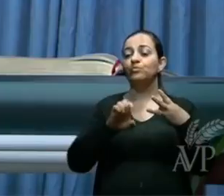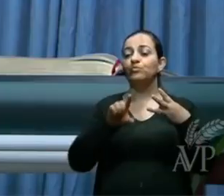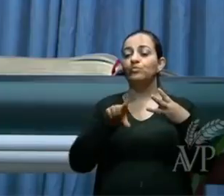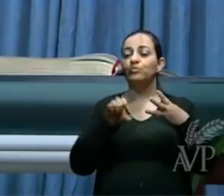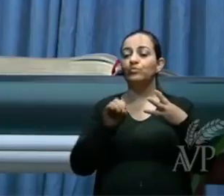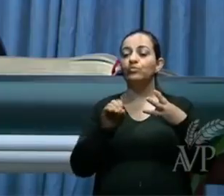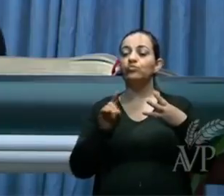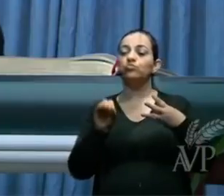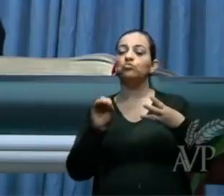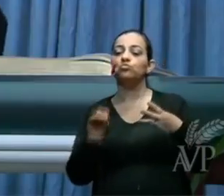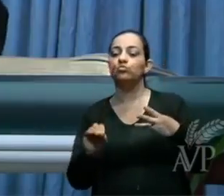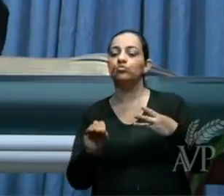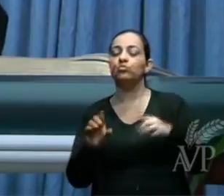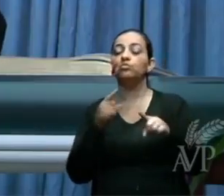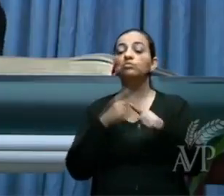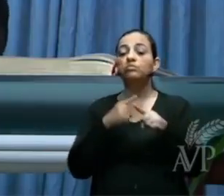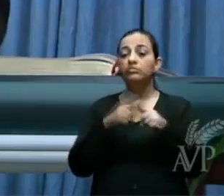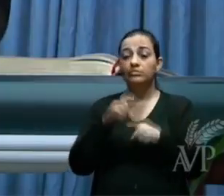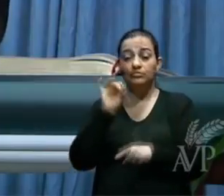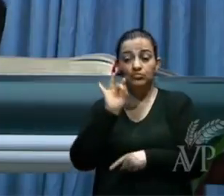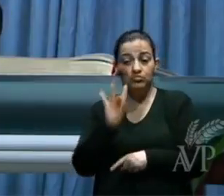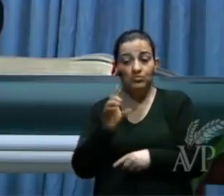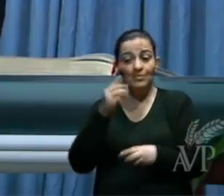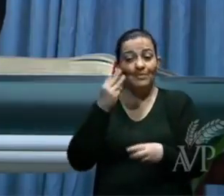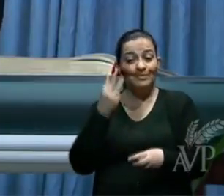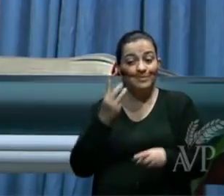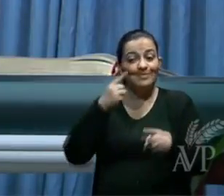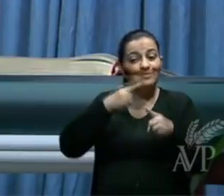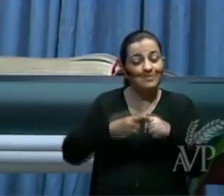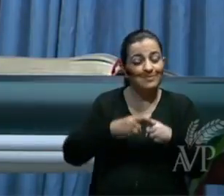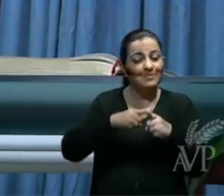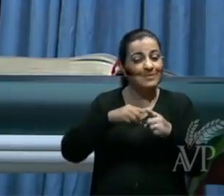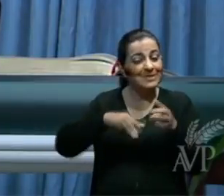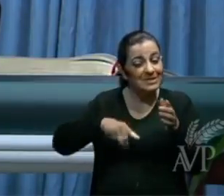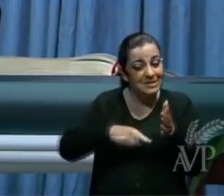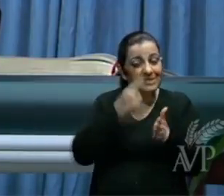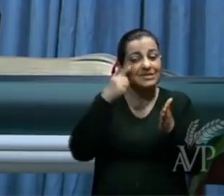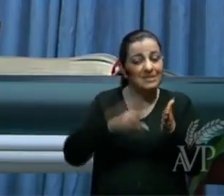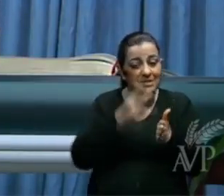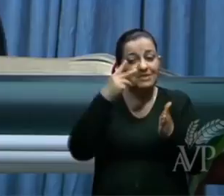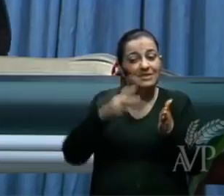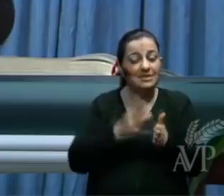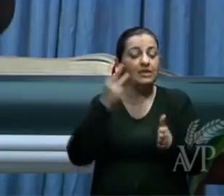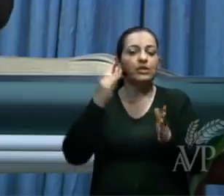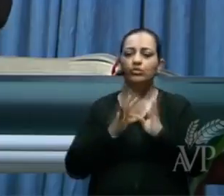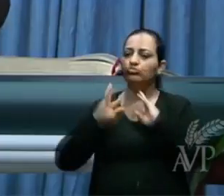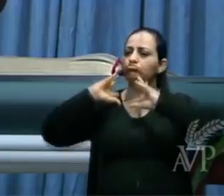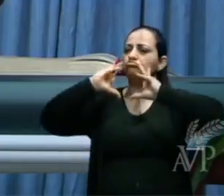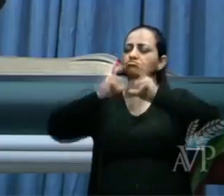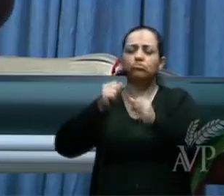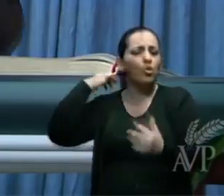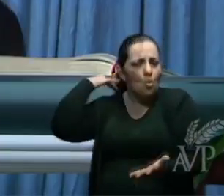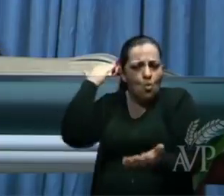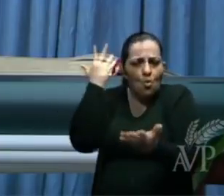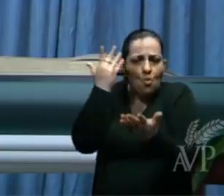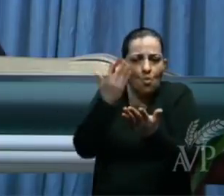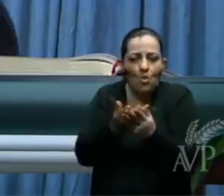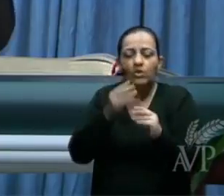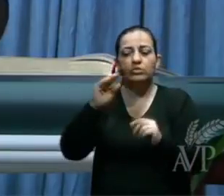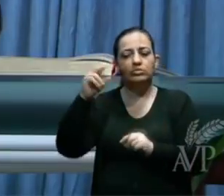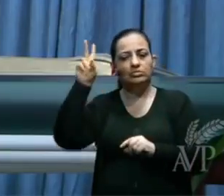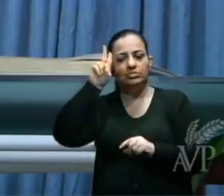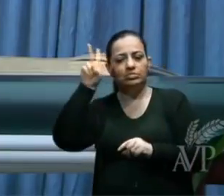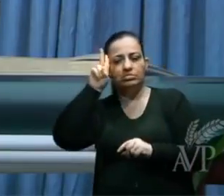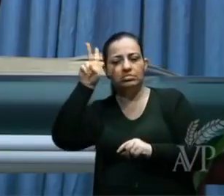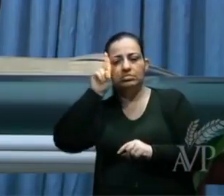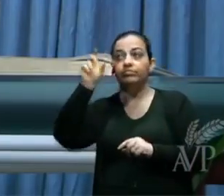por que somente três vezes em toda a história se manifestou essa coluna de fogo